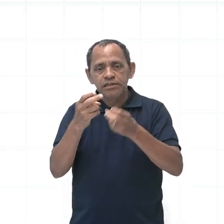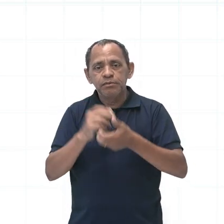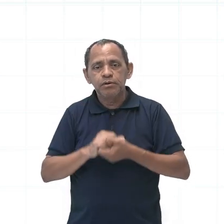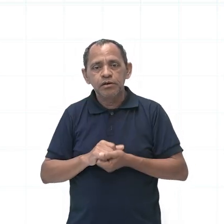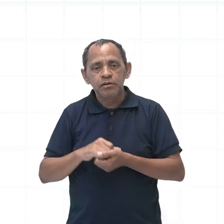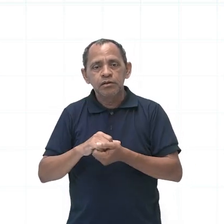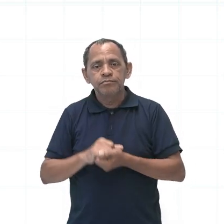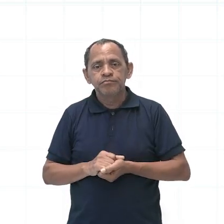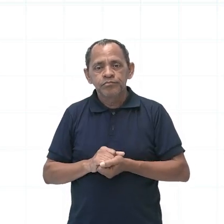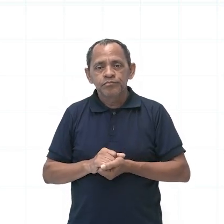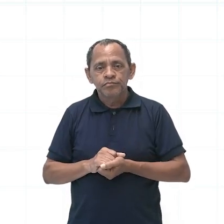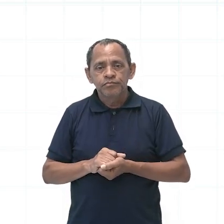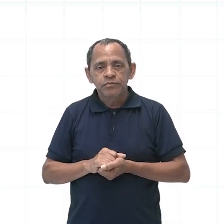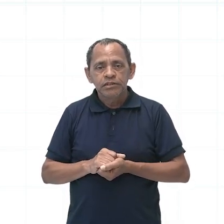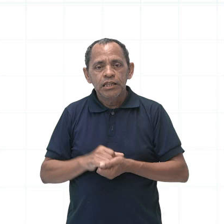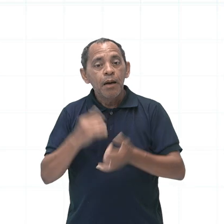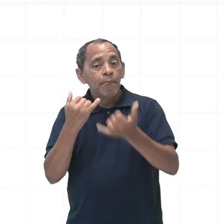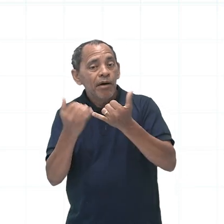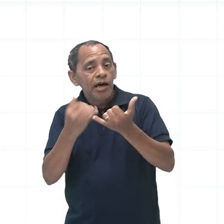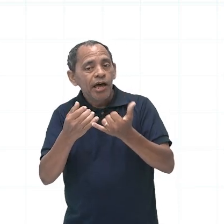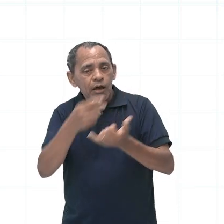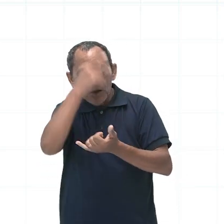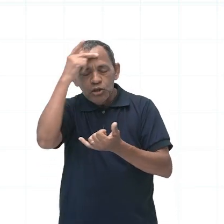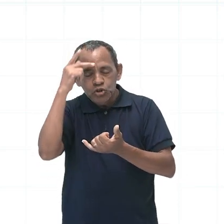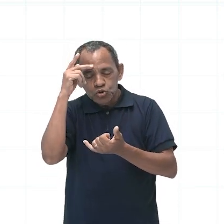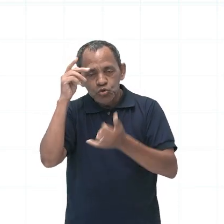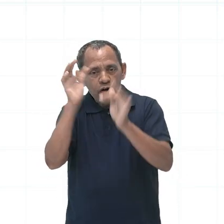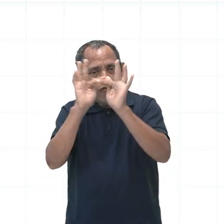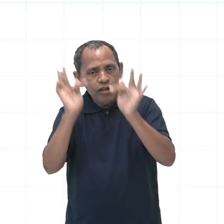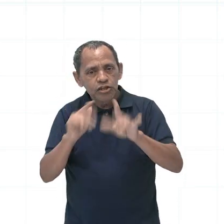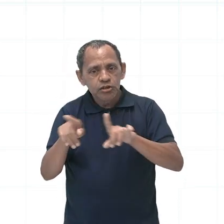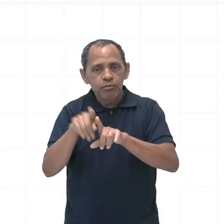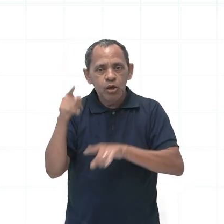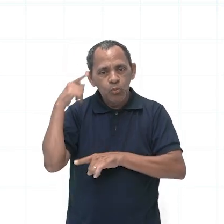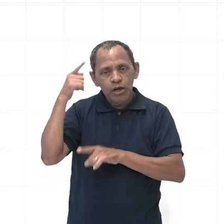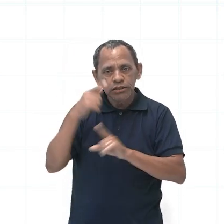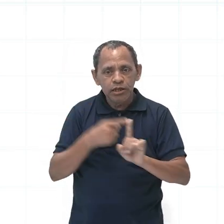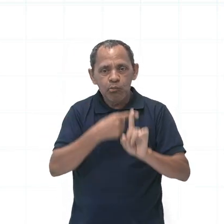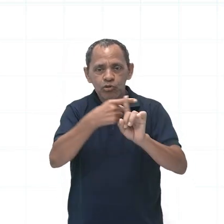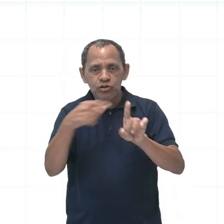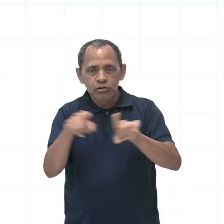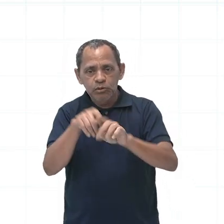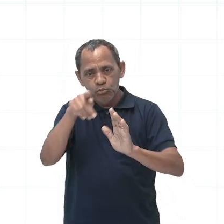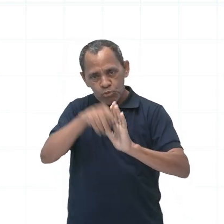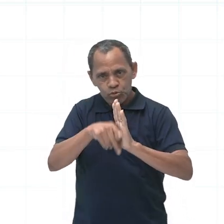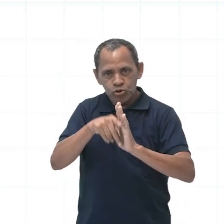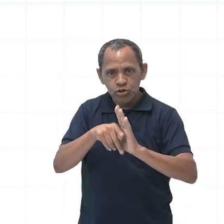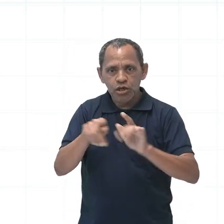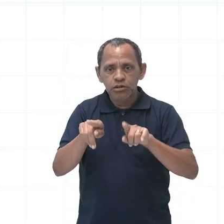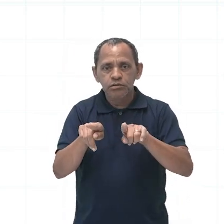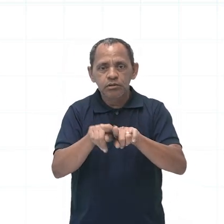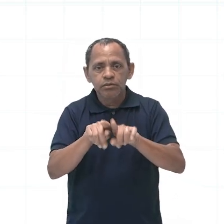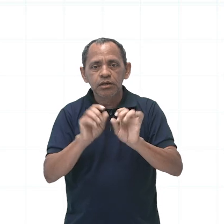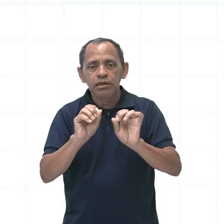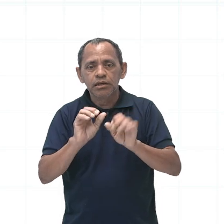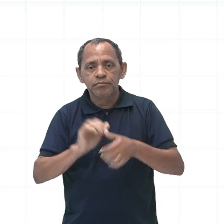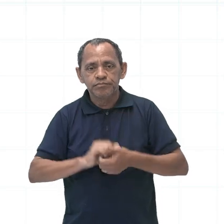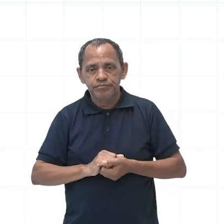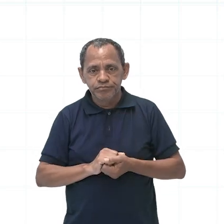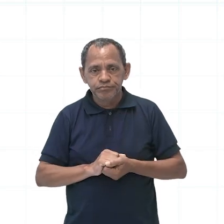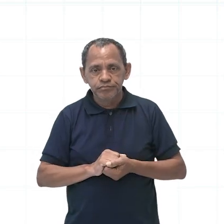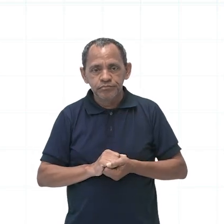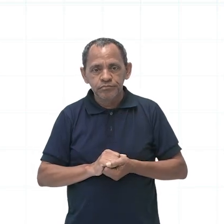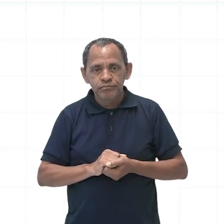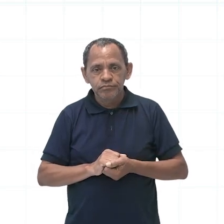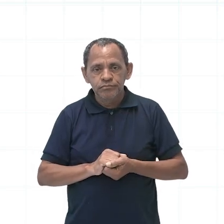linguagem não verbal. Percebo que isso traz uma ideia positiva também para o programa, para a campanha, certo? Para a propaganda